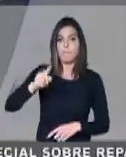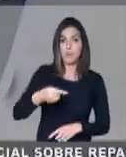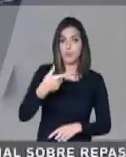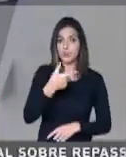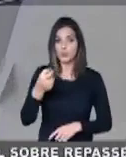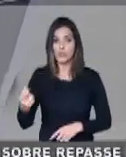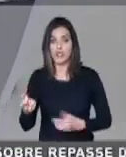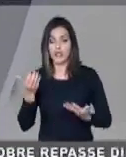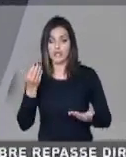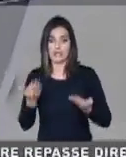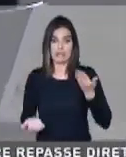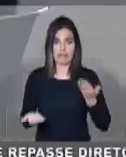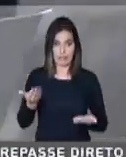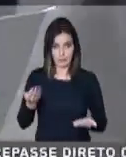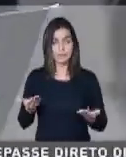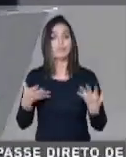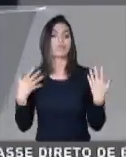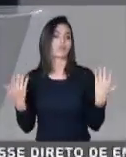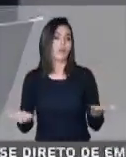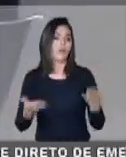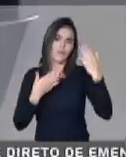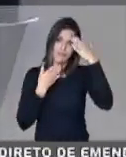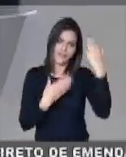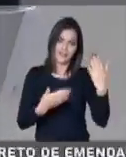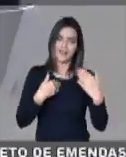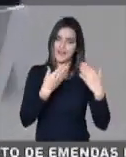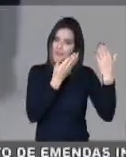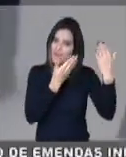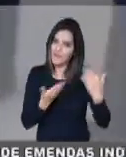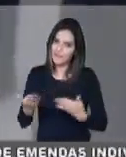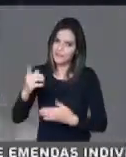Muito obrigada, senhor presidente, e convido a todos a participarem. Um abraço.